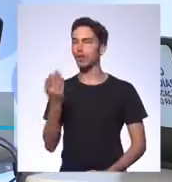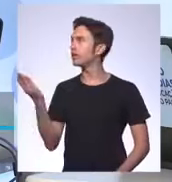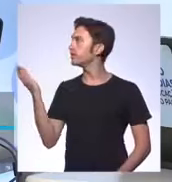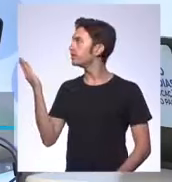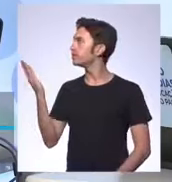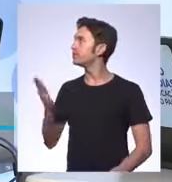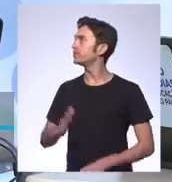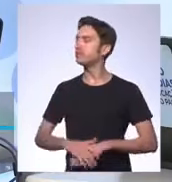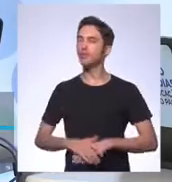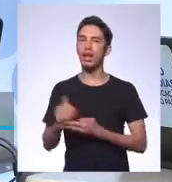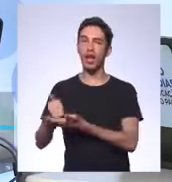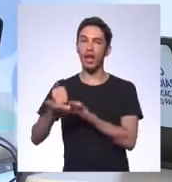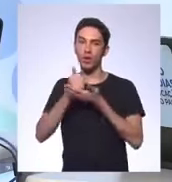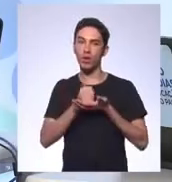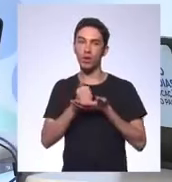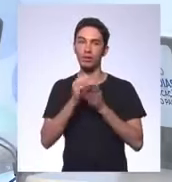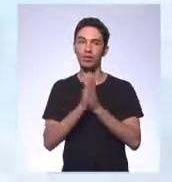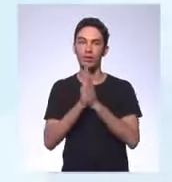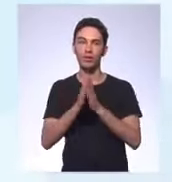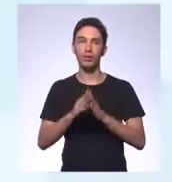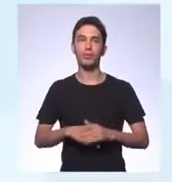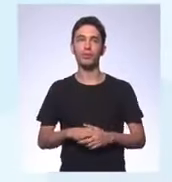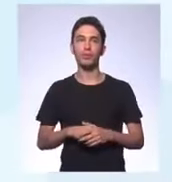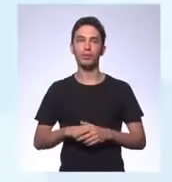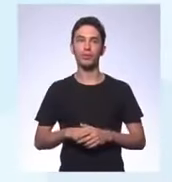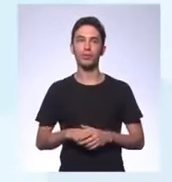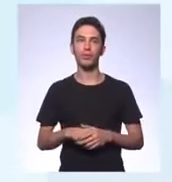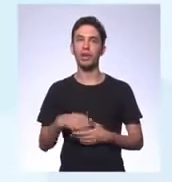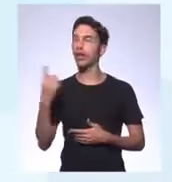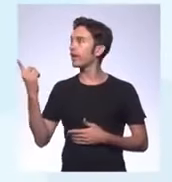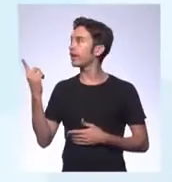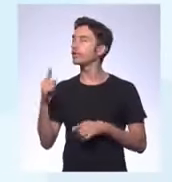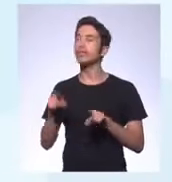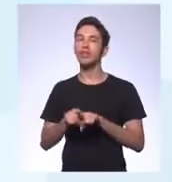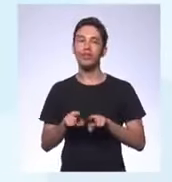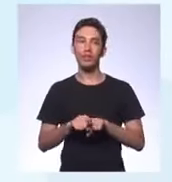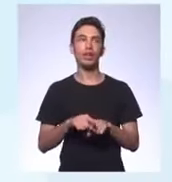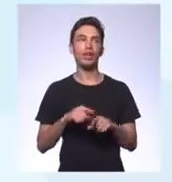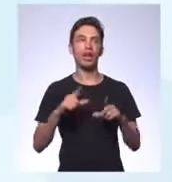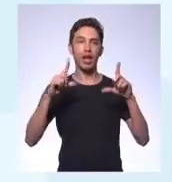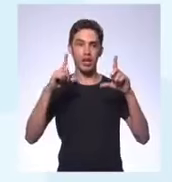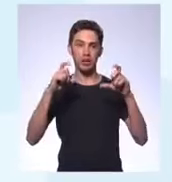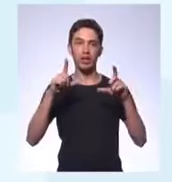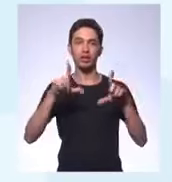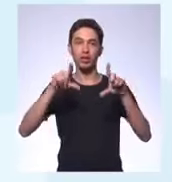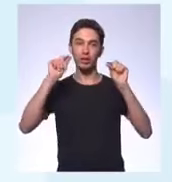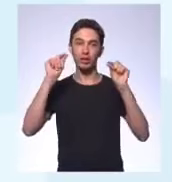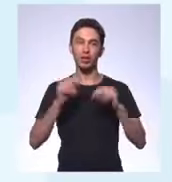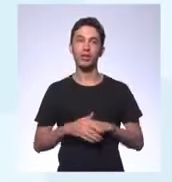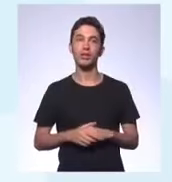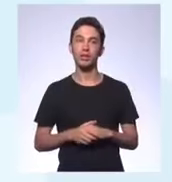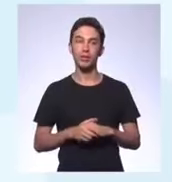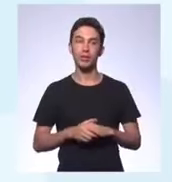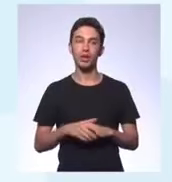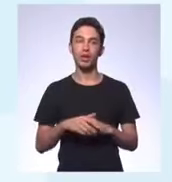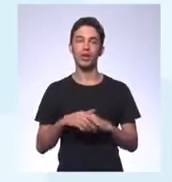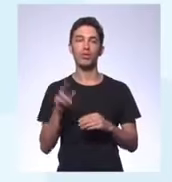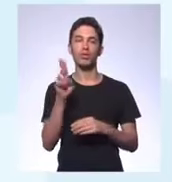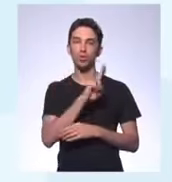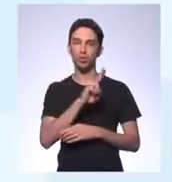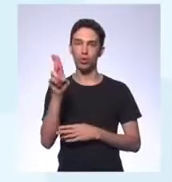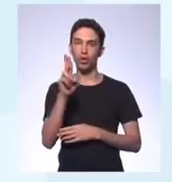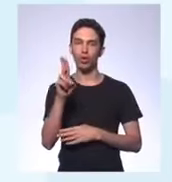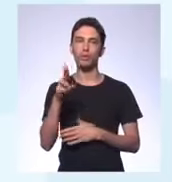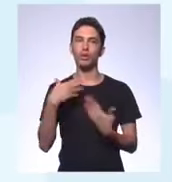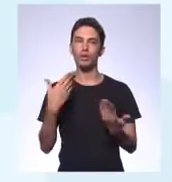na acolhida para mim, por favor. Então, esse ficou, eu já tinha falado para vocês, né? Esse ficou como nome